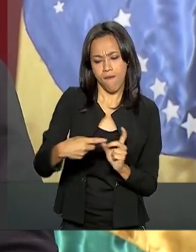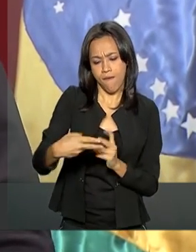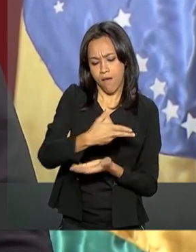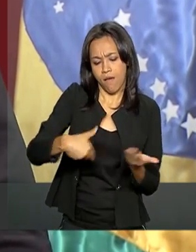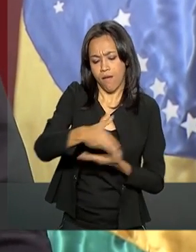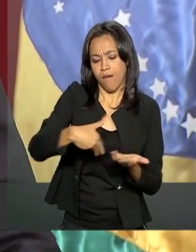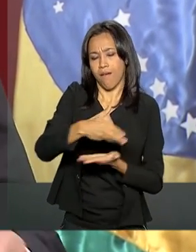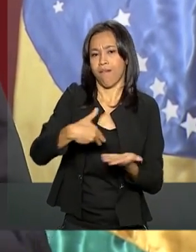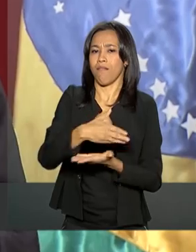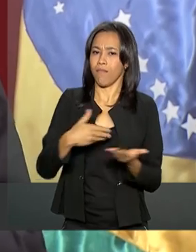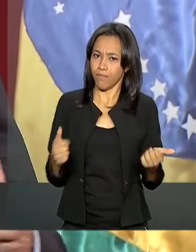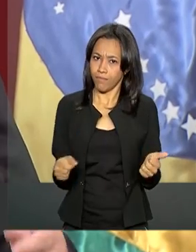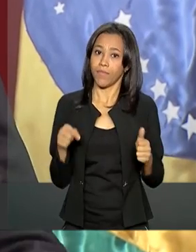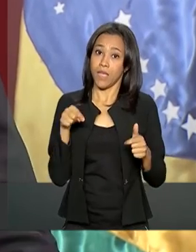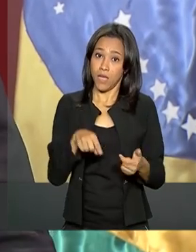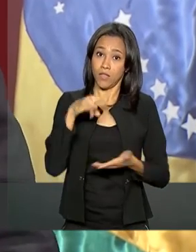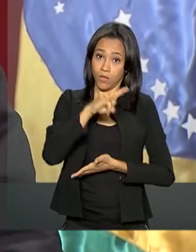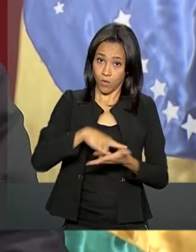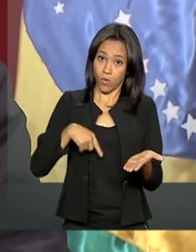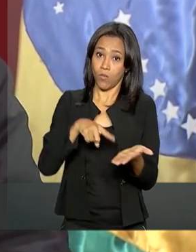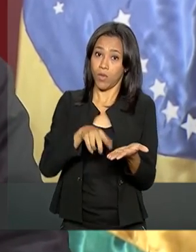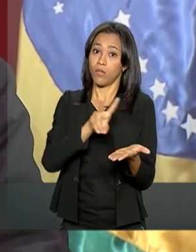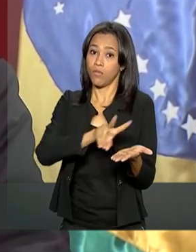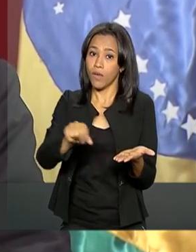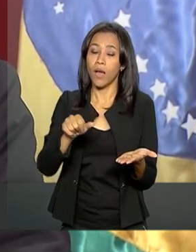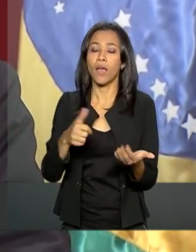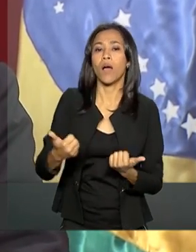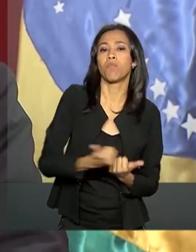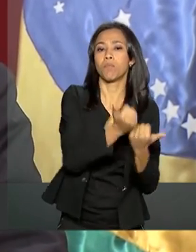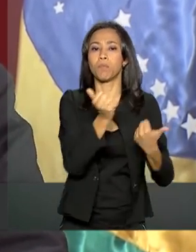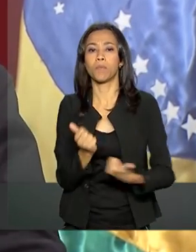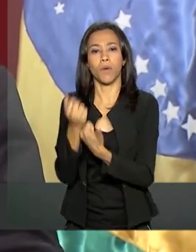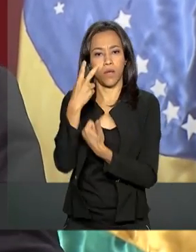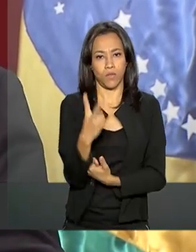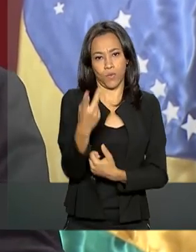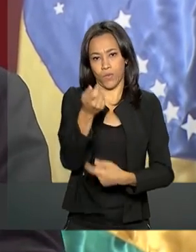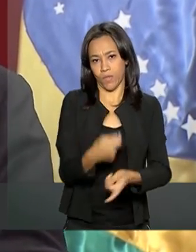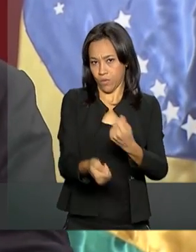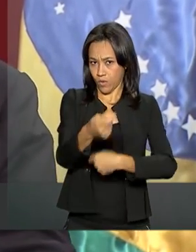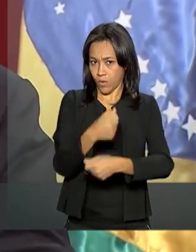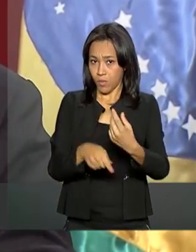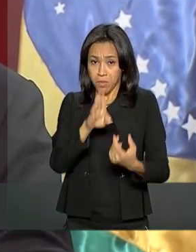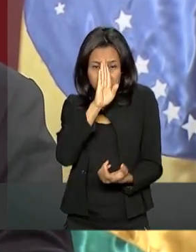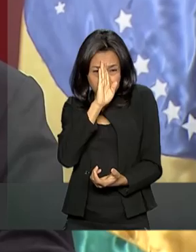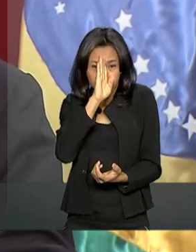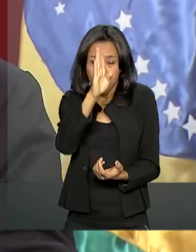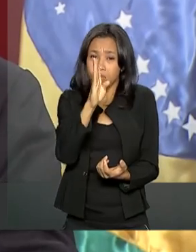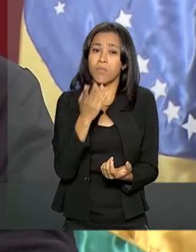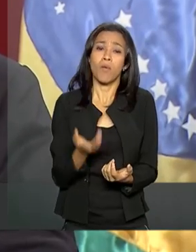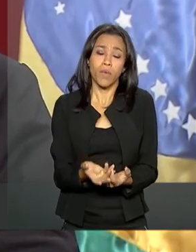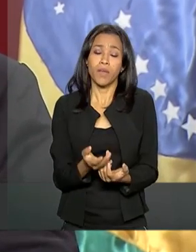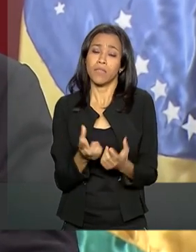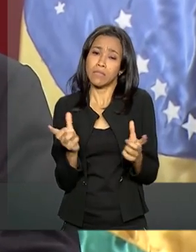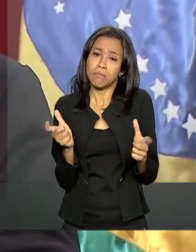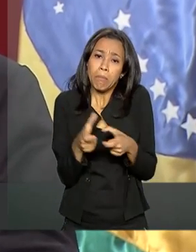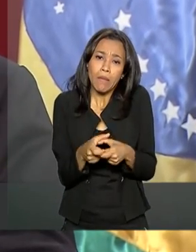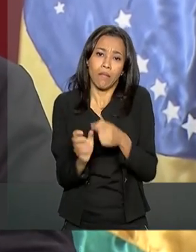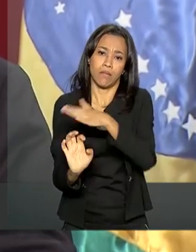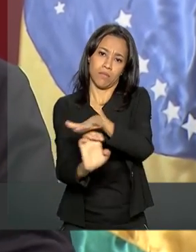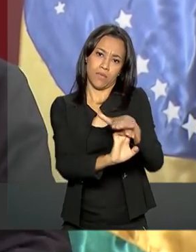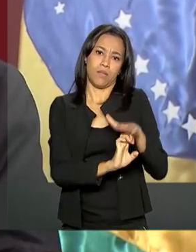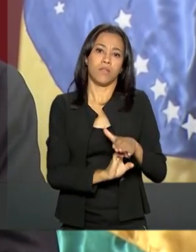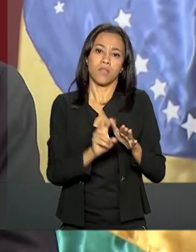a luz do sol. Este acordo vai favorecer ambas as economias, mas especialmente as pequenas e medianas empresas, que